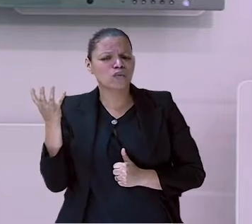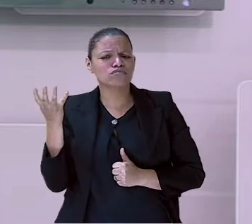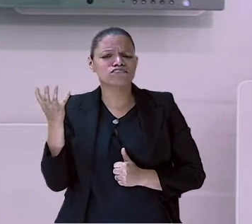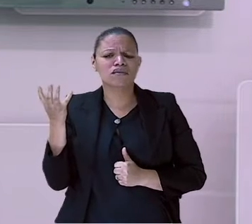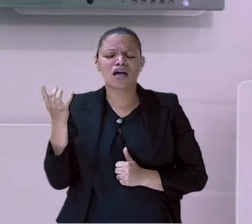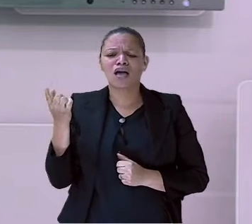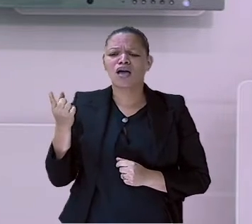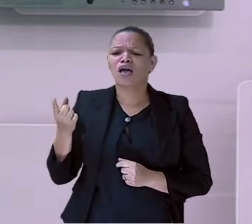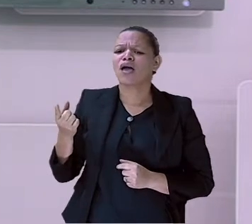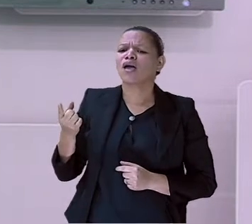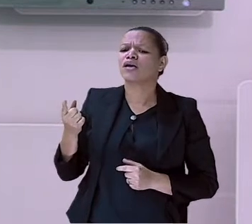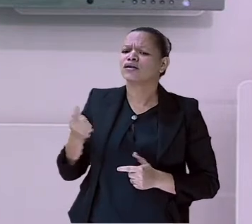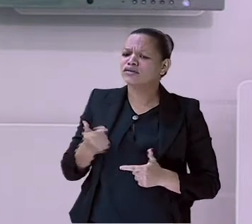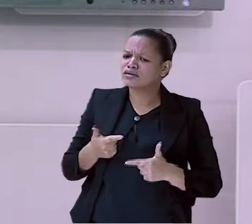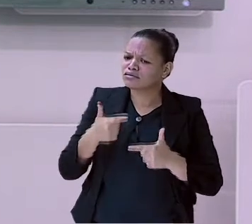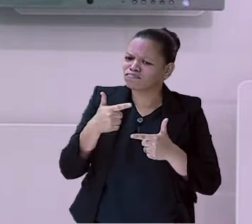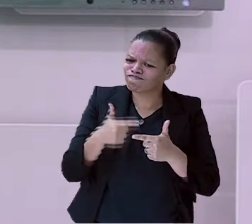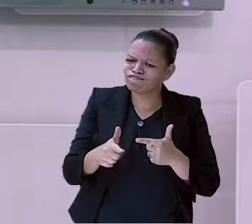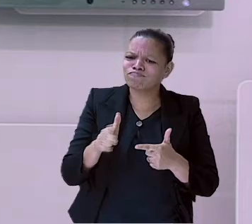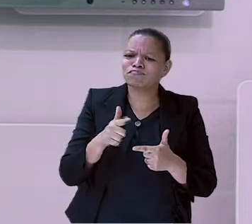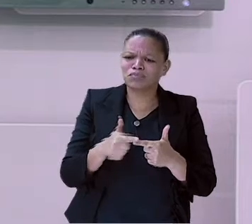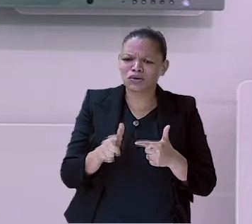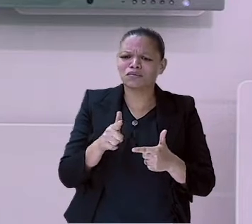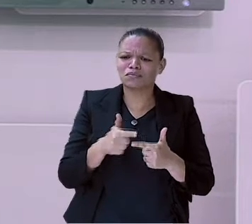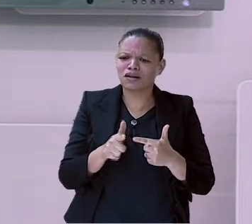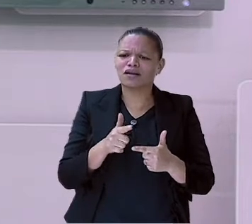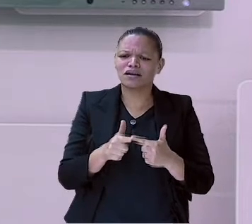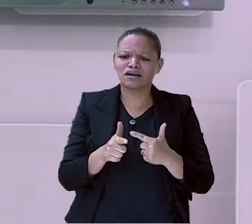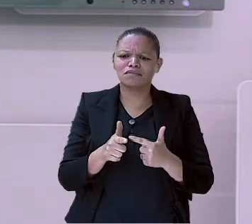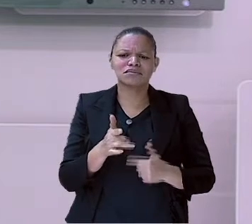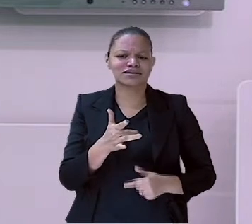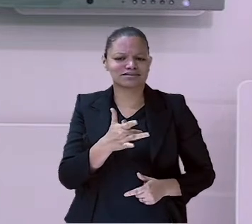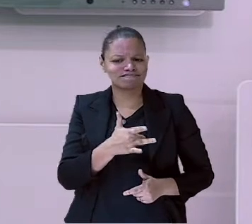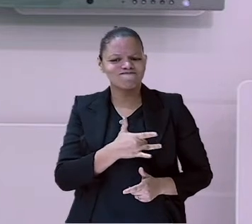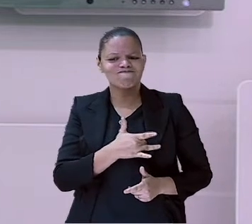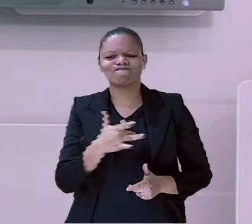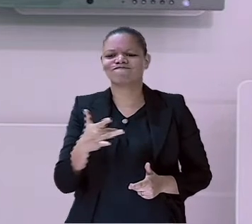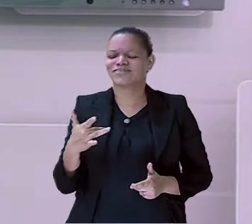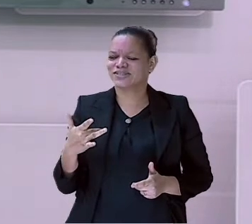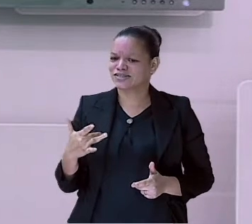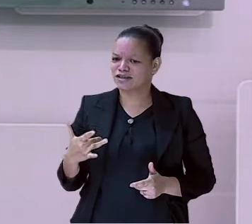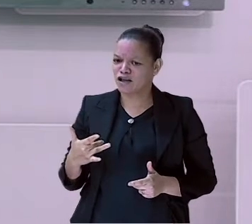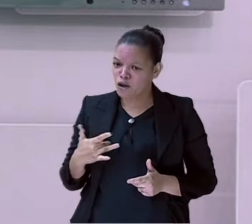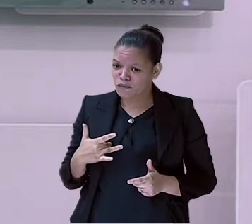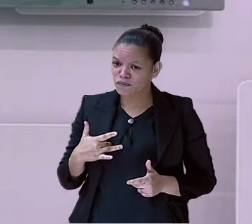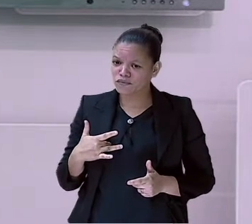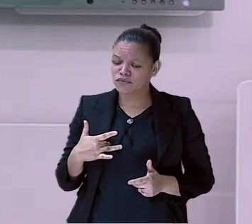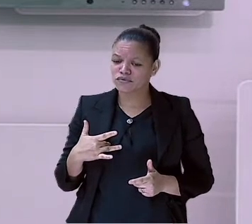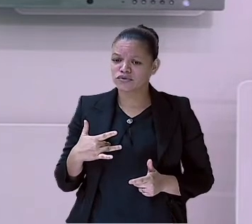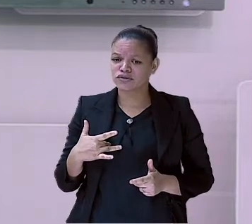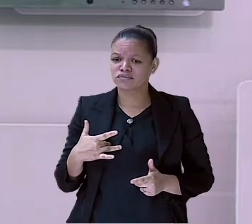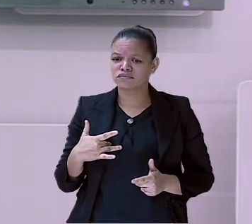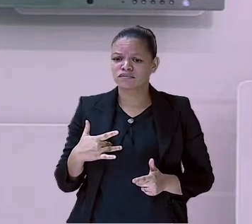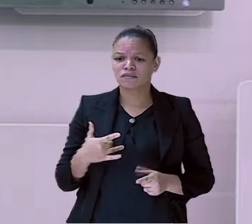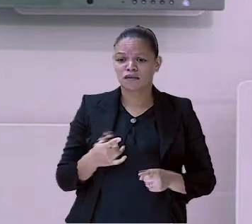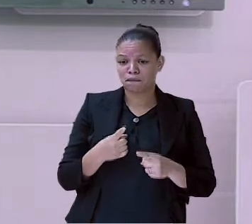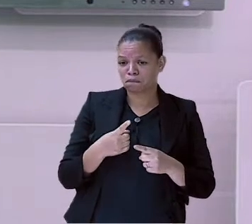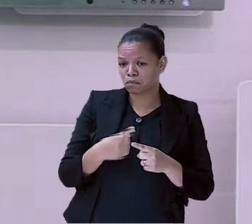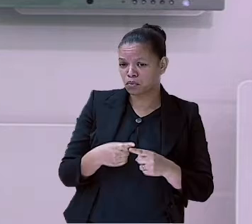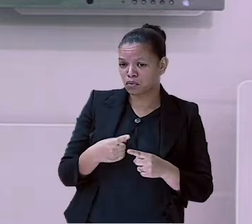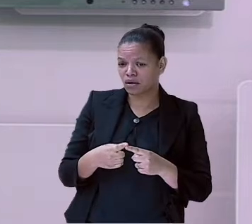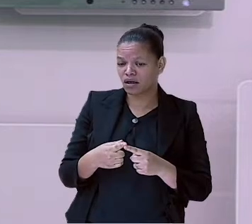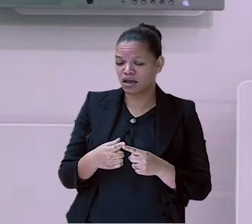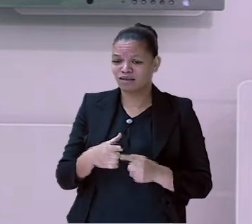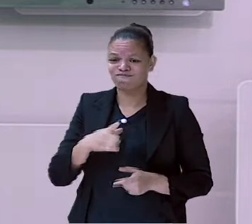acarretando esses problemas. Então você não acorda com essas doenças e você também não dorme e acorda